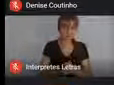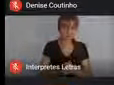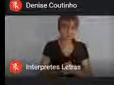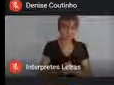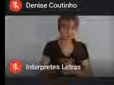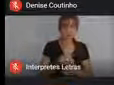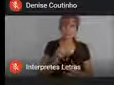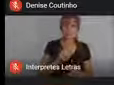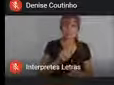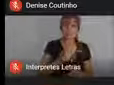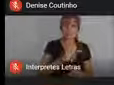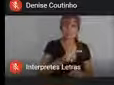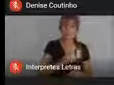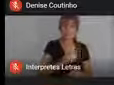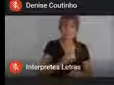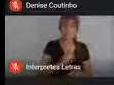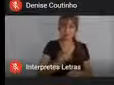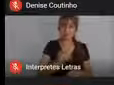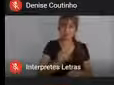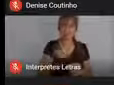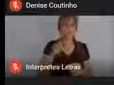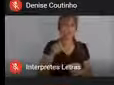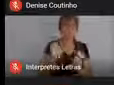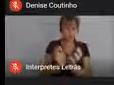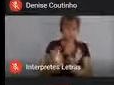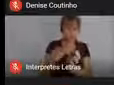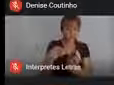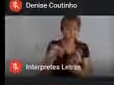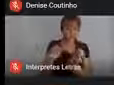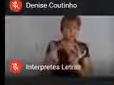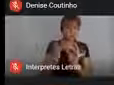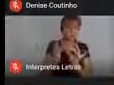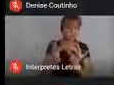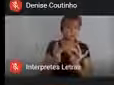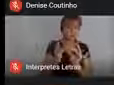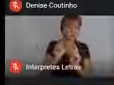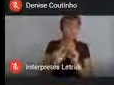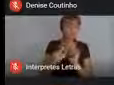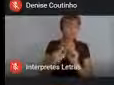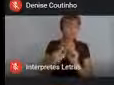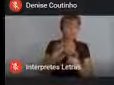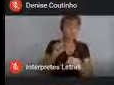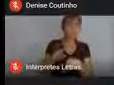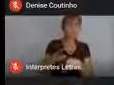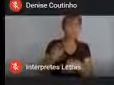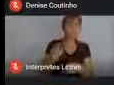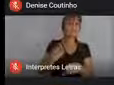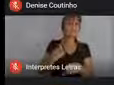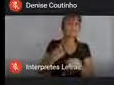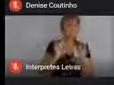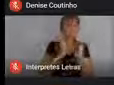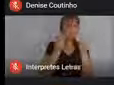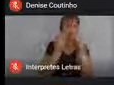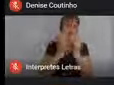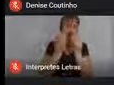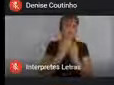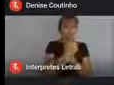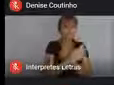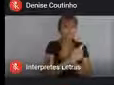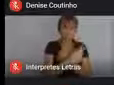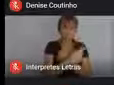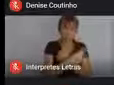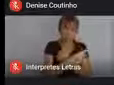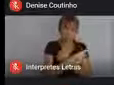Ela, em contato com a comunidade, descobriu que parentes dela, né, da família dela,